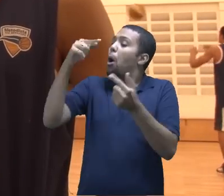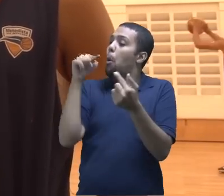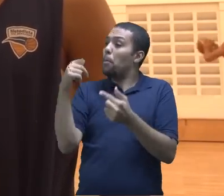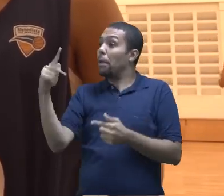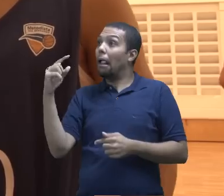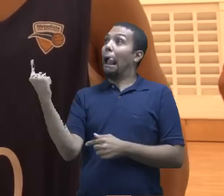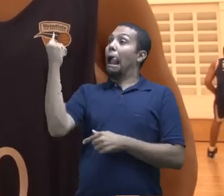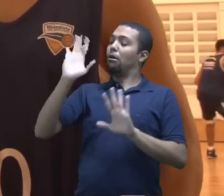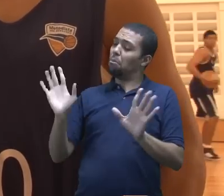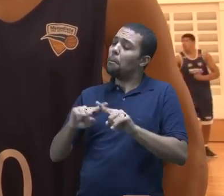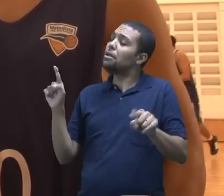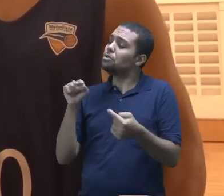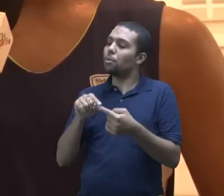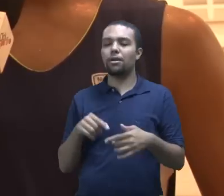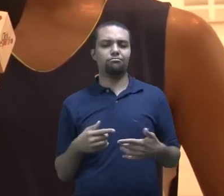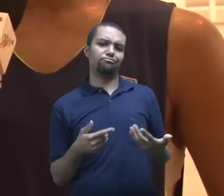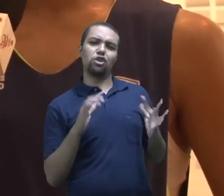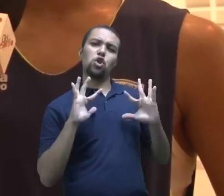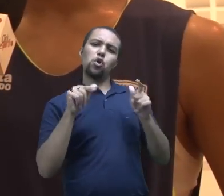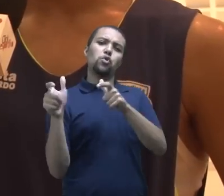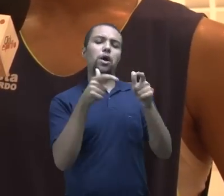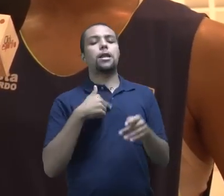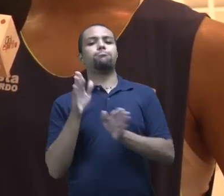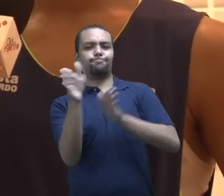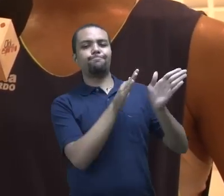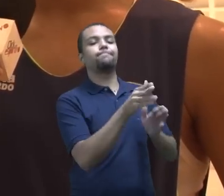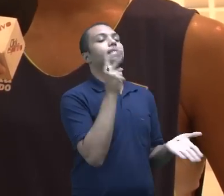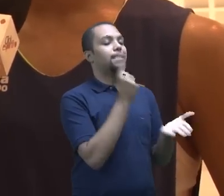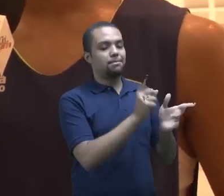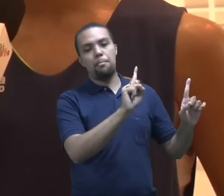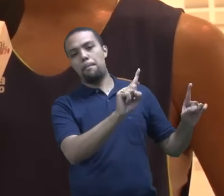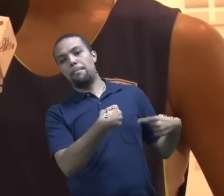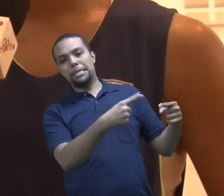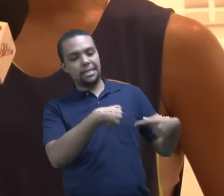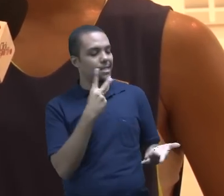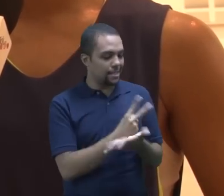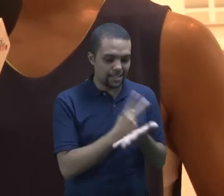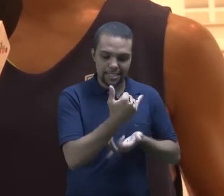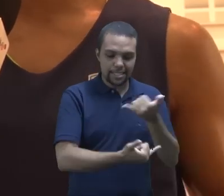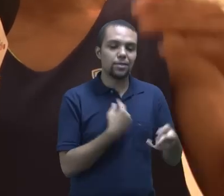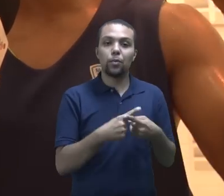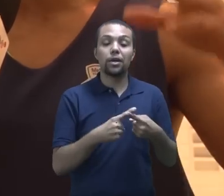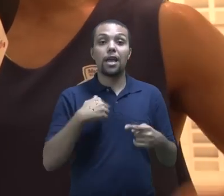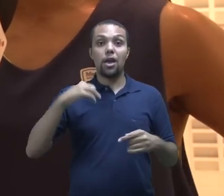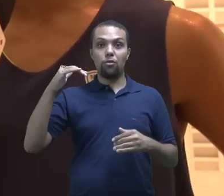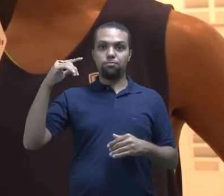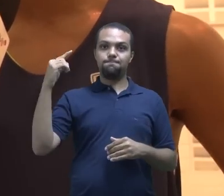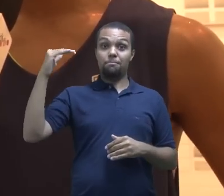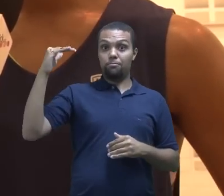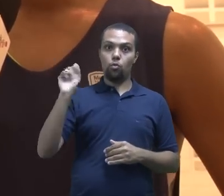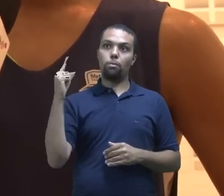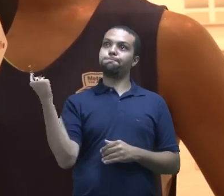jogar basquete, mesmo não sendo dos mais altos? Todo lugar onde vou, sempre eles brincam que por meu tamanho,